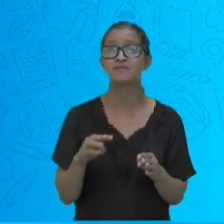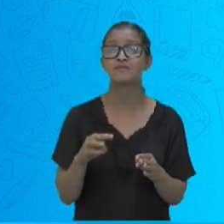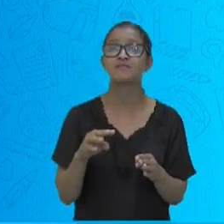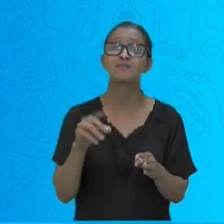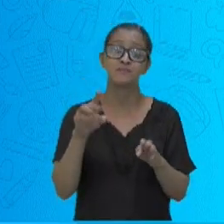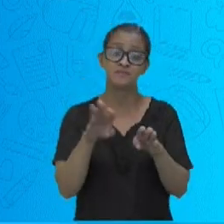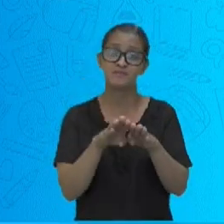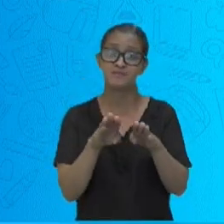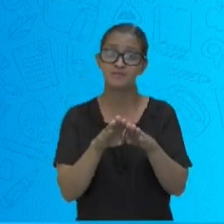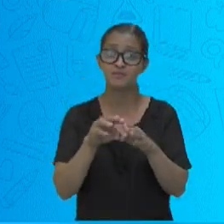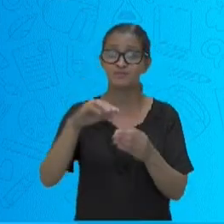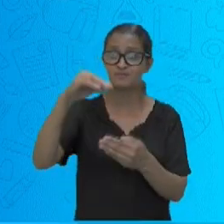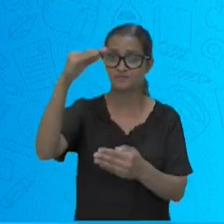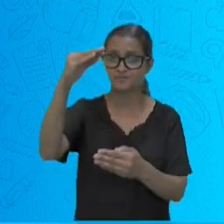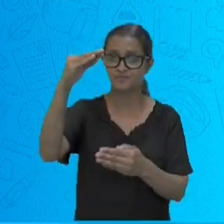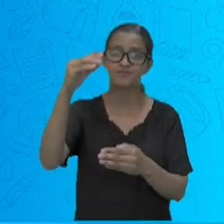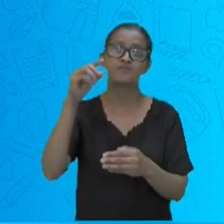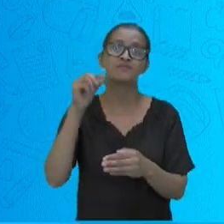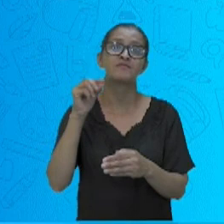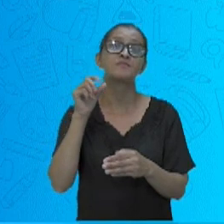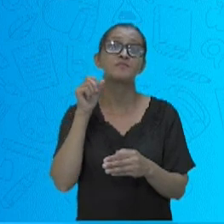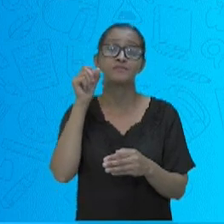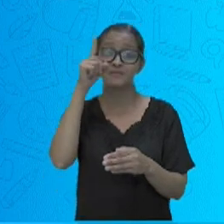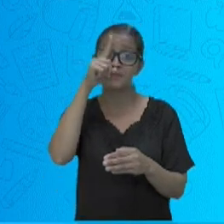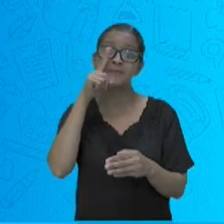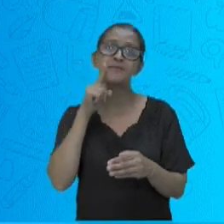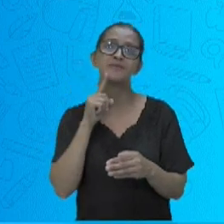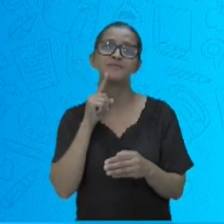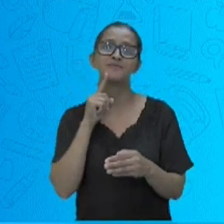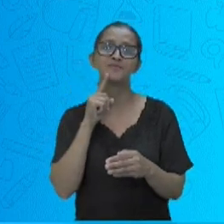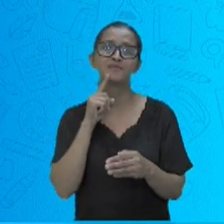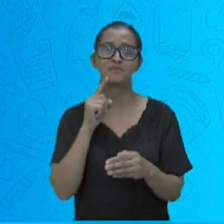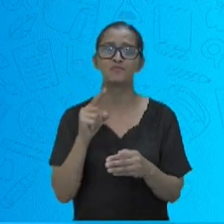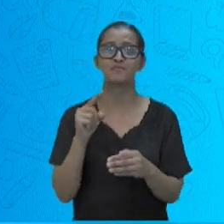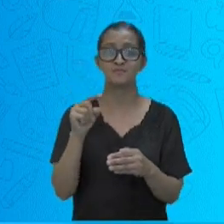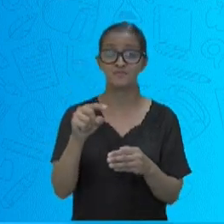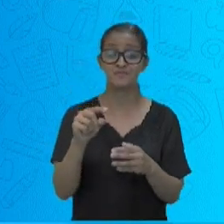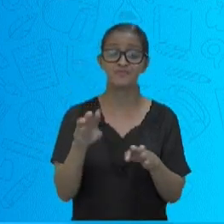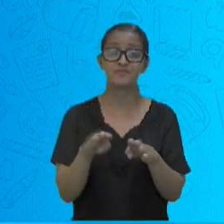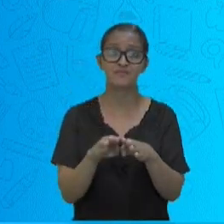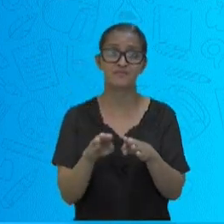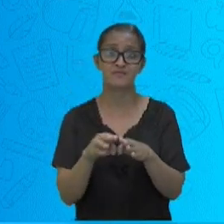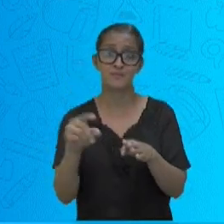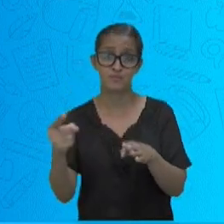cor rosa para representar o meu peixe.